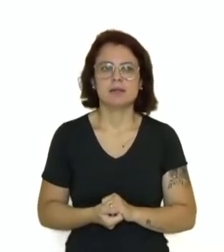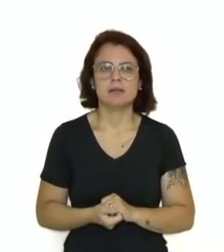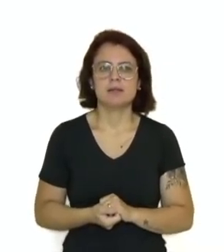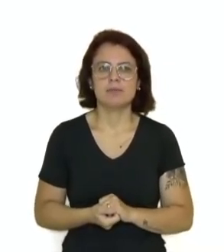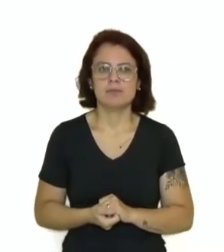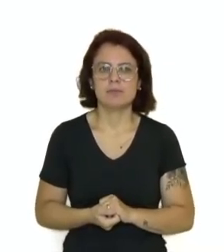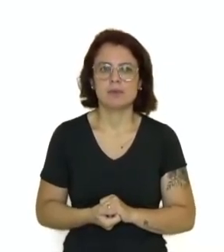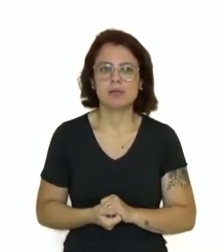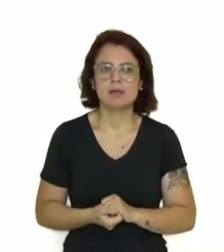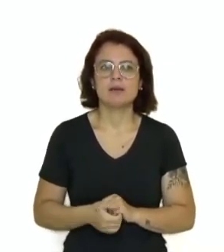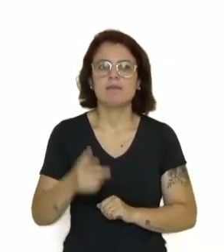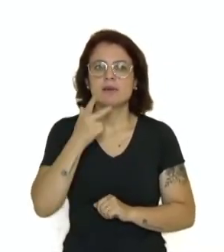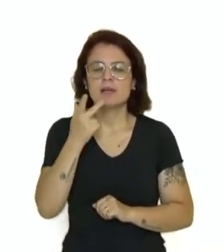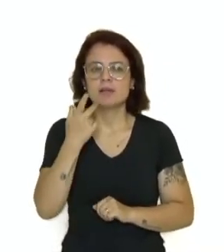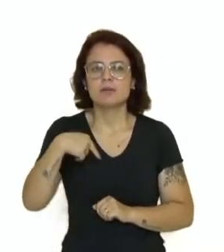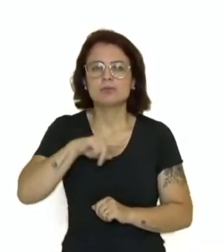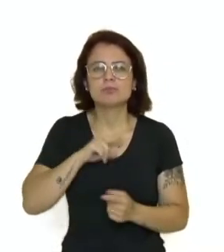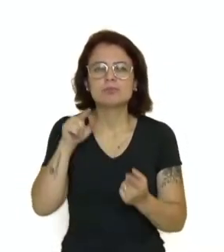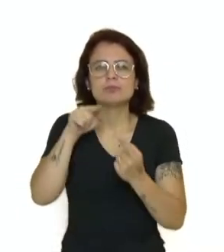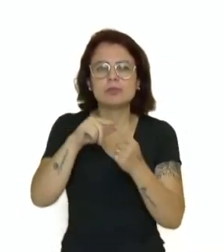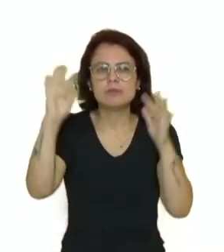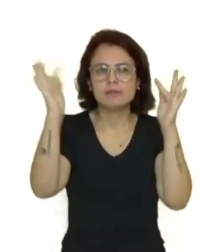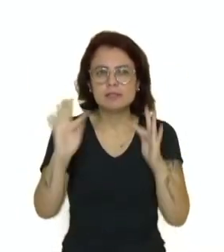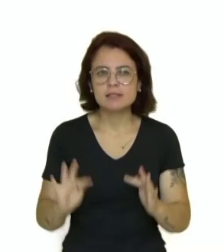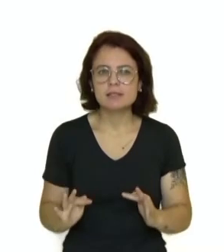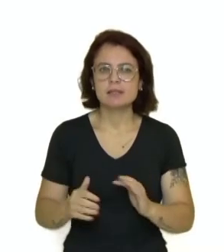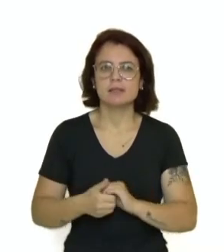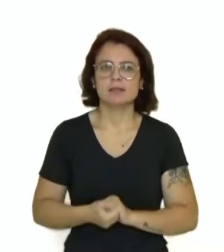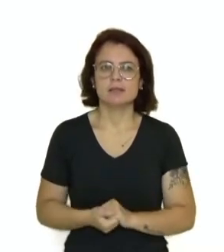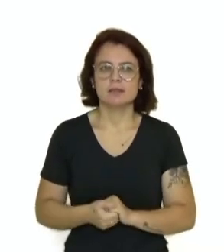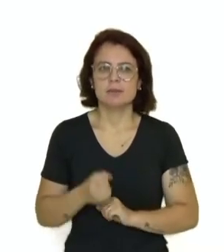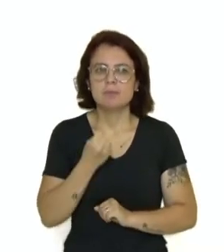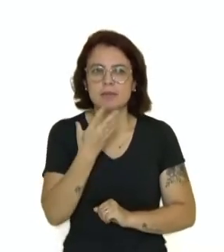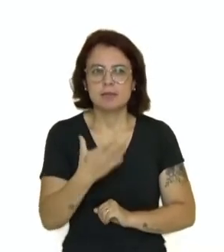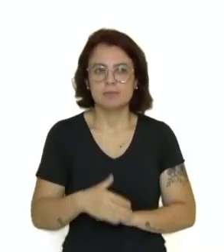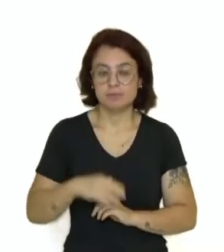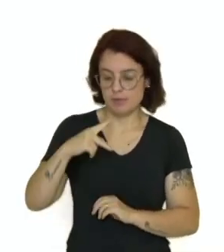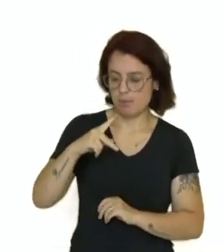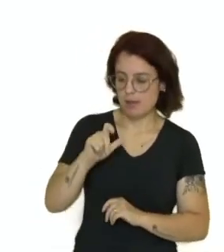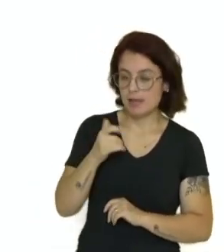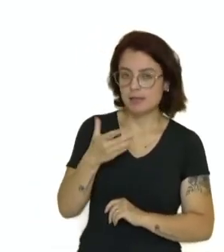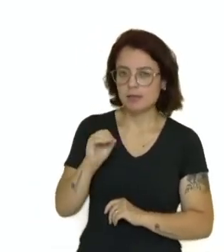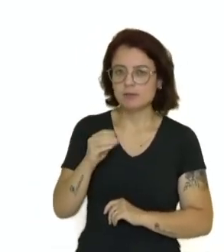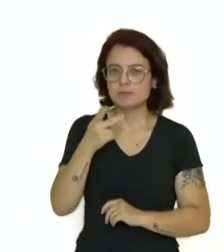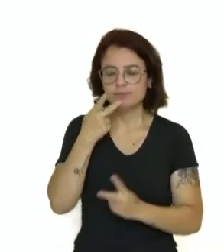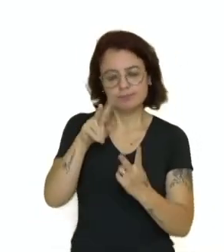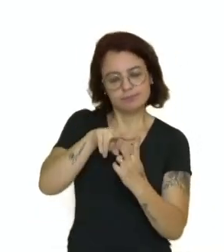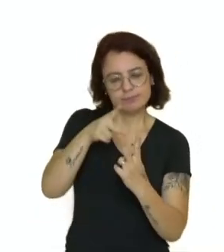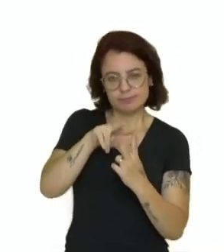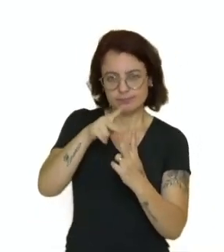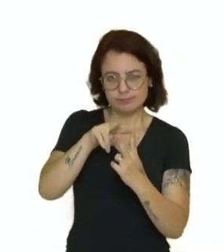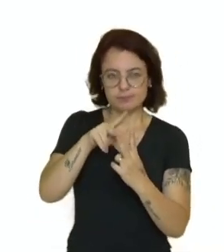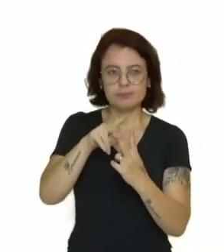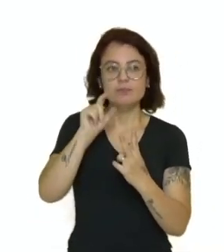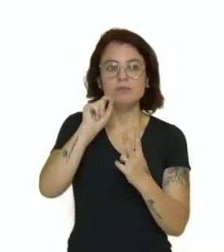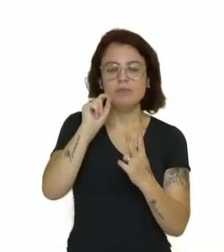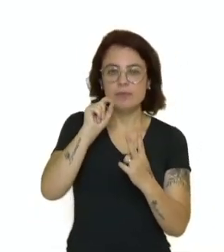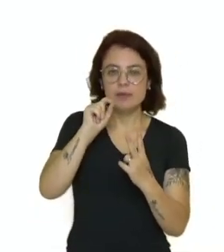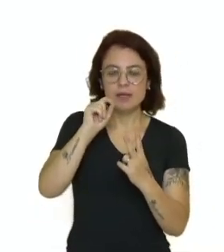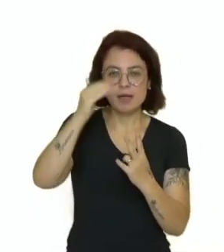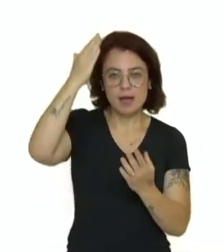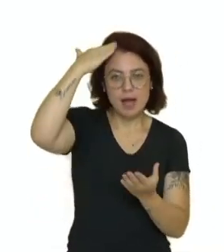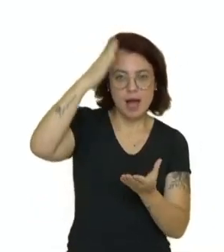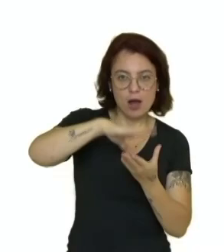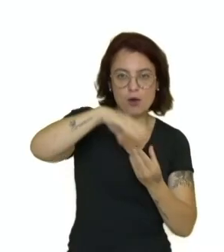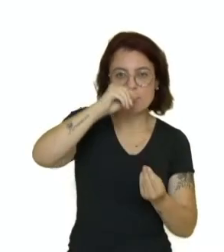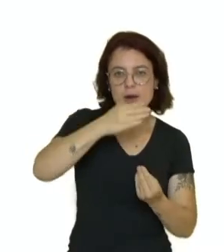é a felicidade, é o bom, é o bem. Platão defende a teoria da dualidade, que coloca a alma como superior ao